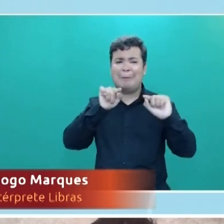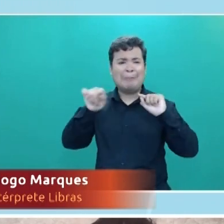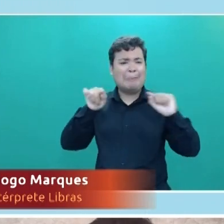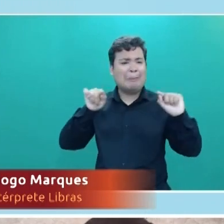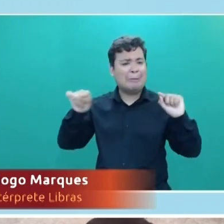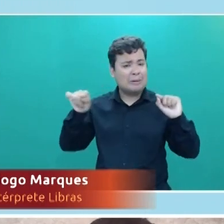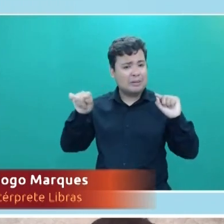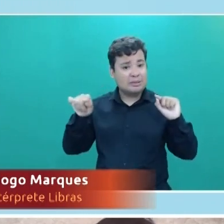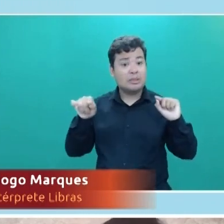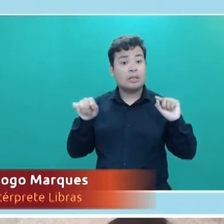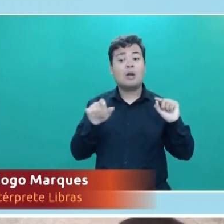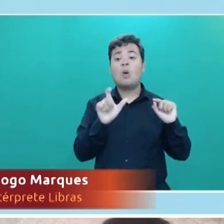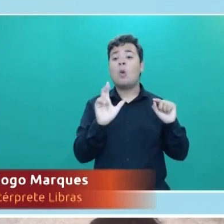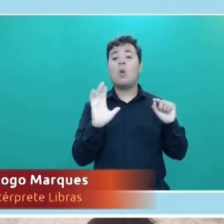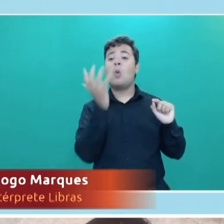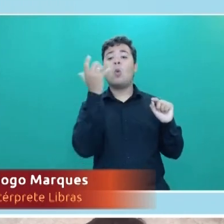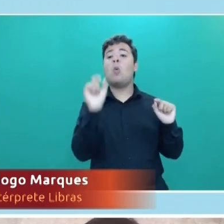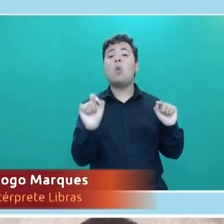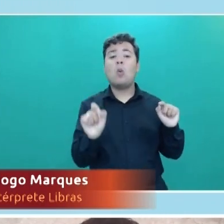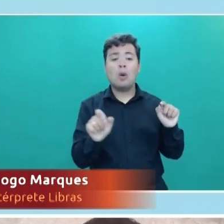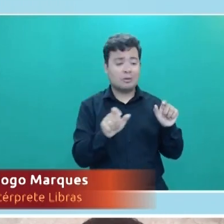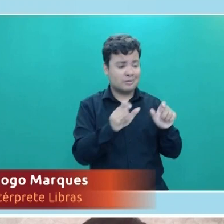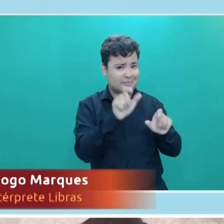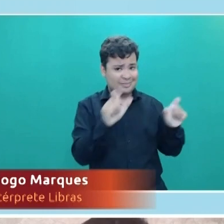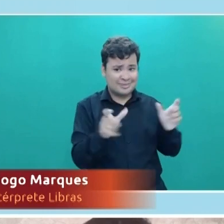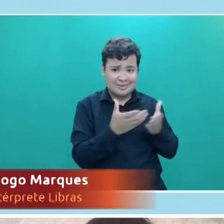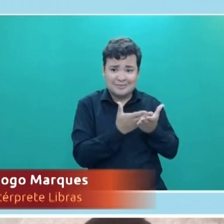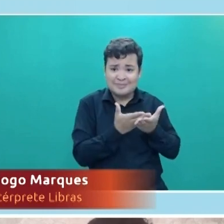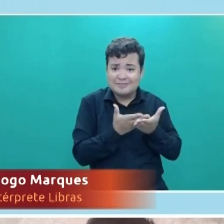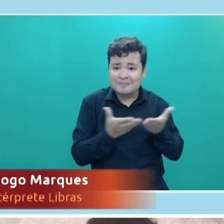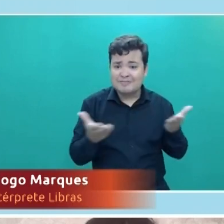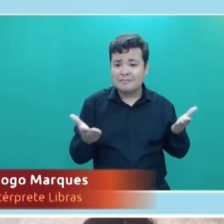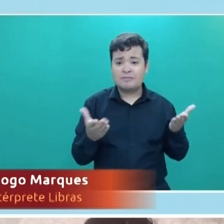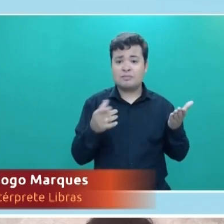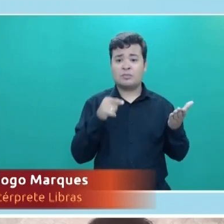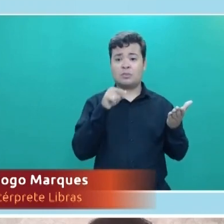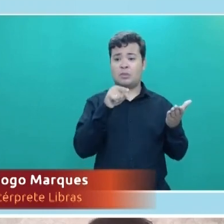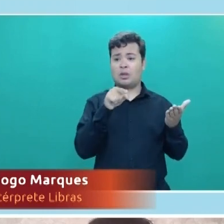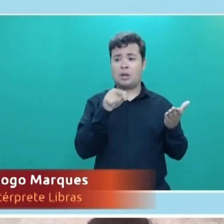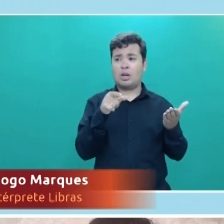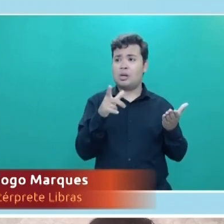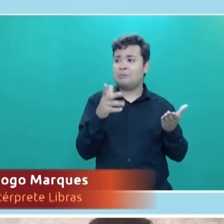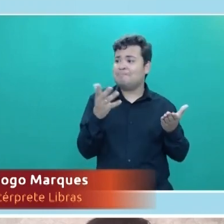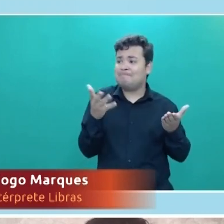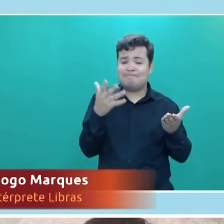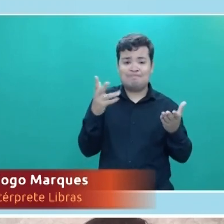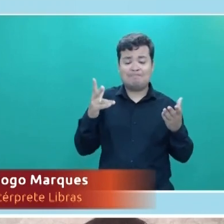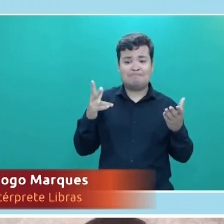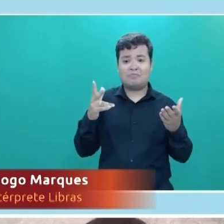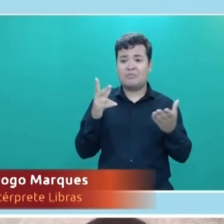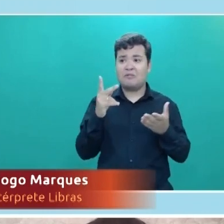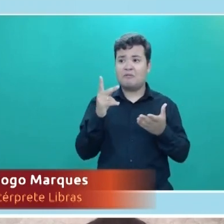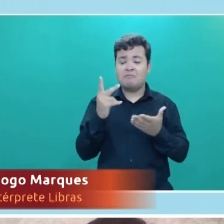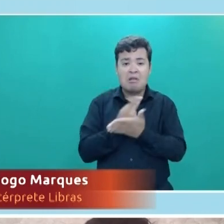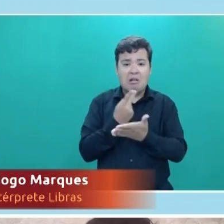morte de pessoas que no primeiro momento não tem absolutamente nada a ver, né, com os